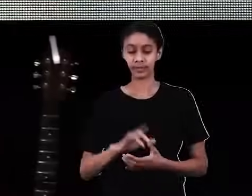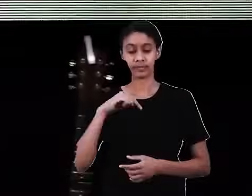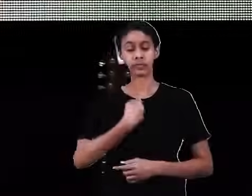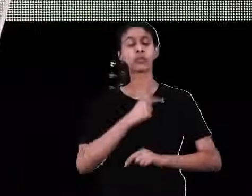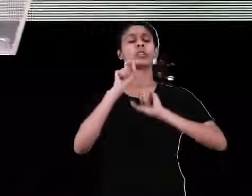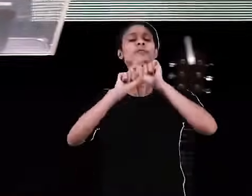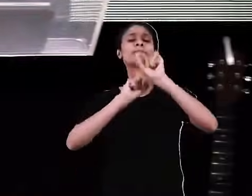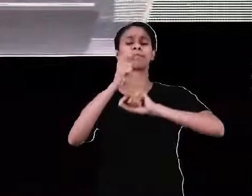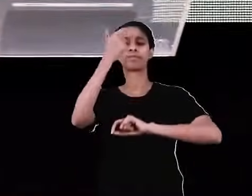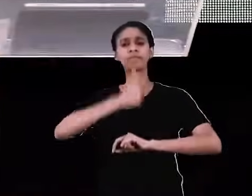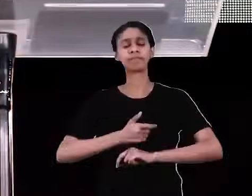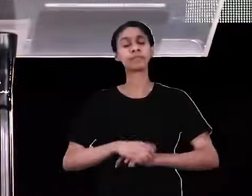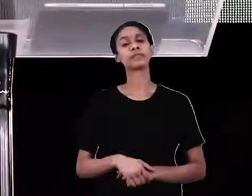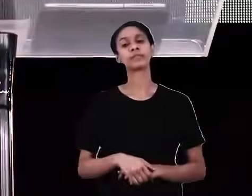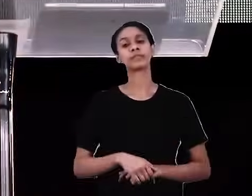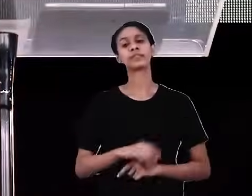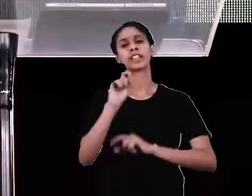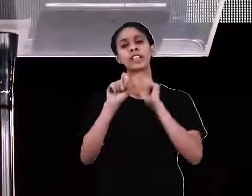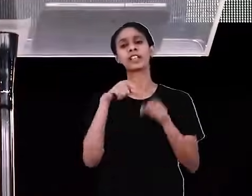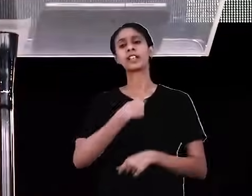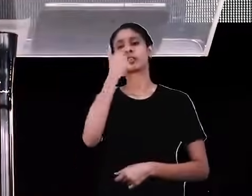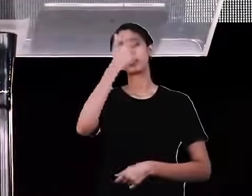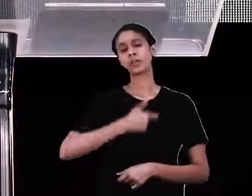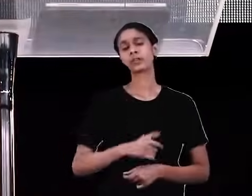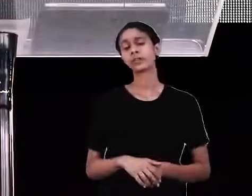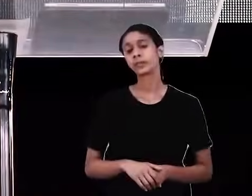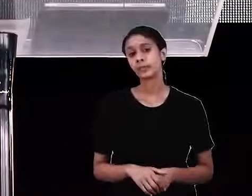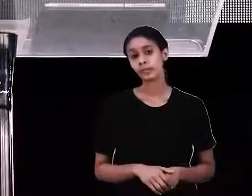somos? Quem nós somos nessa história?